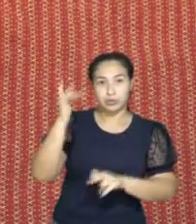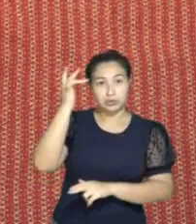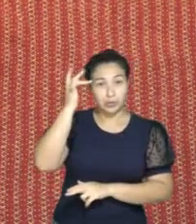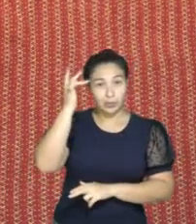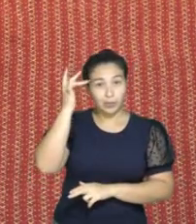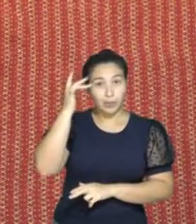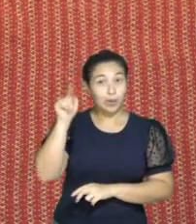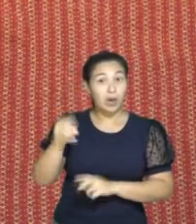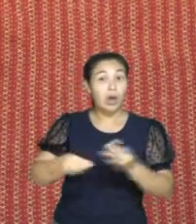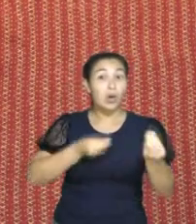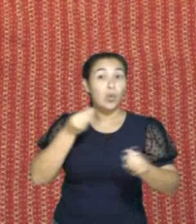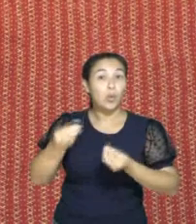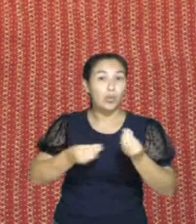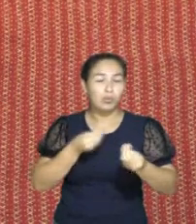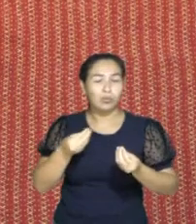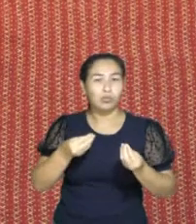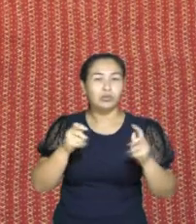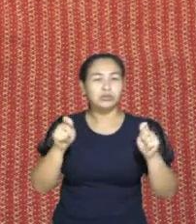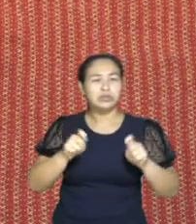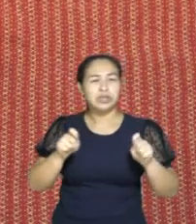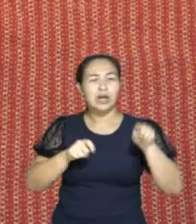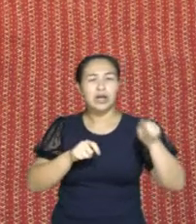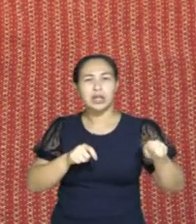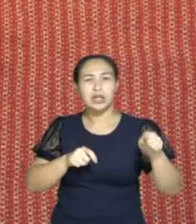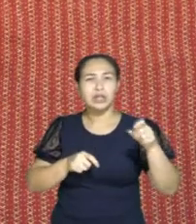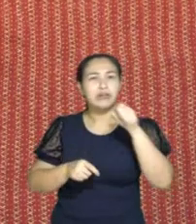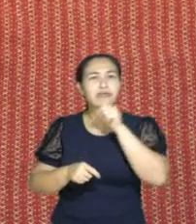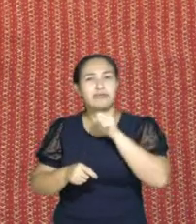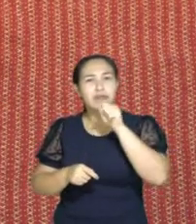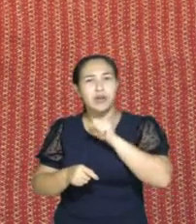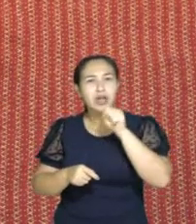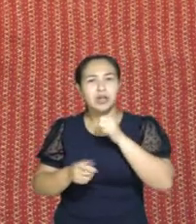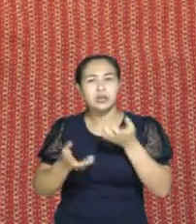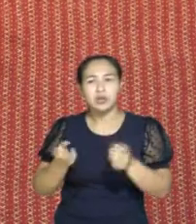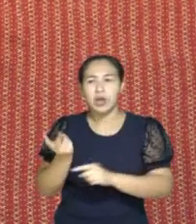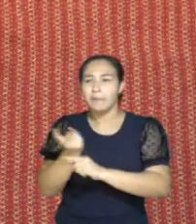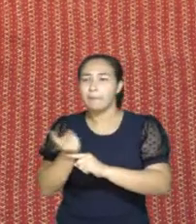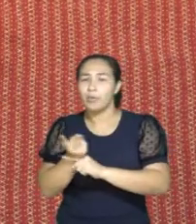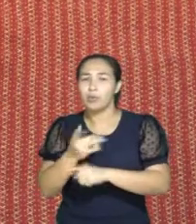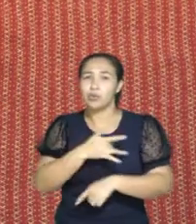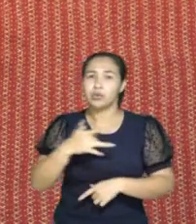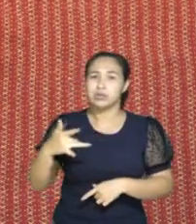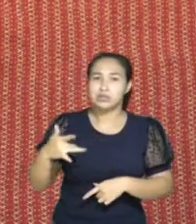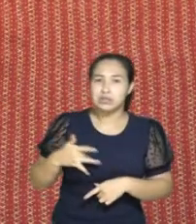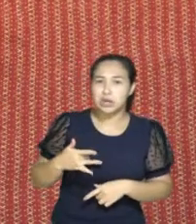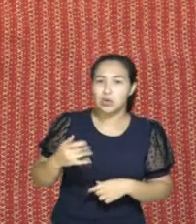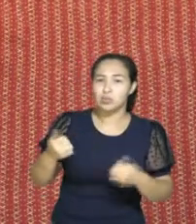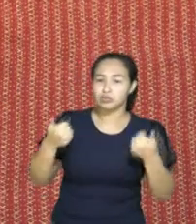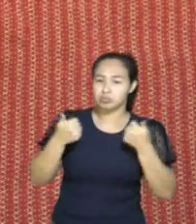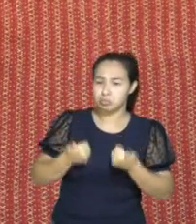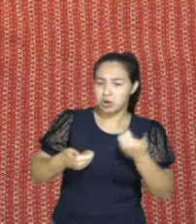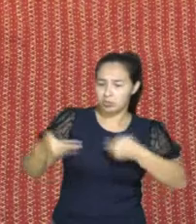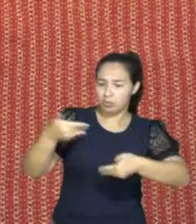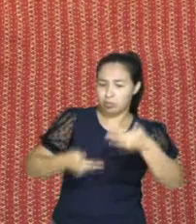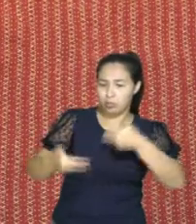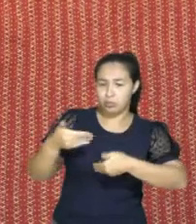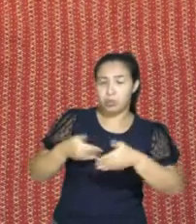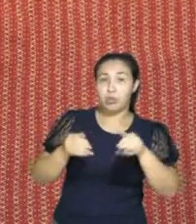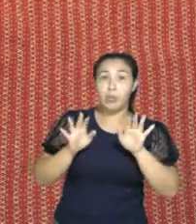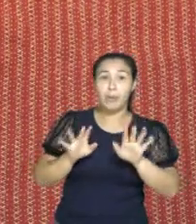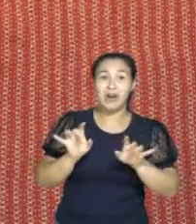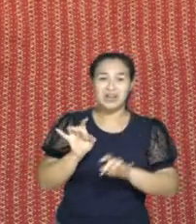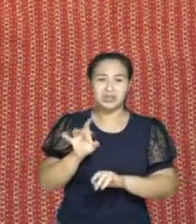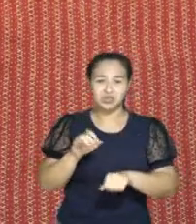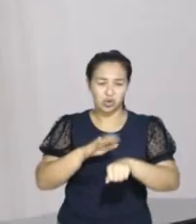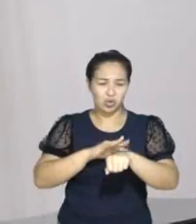que dá essa oportunidade do Idoso buscar saúde e não apenas tratar a doença então quero te parabenizar e conte comigo nessa casa